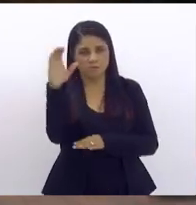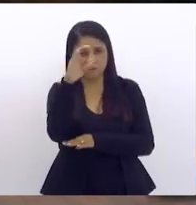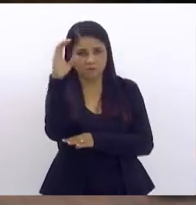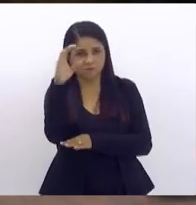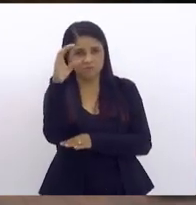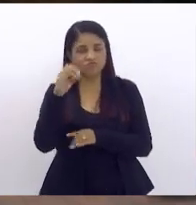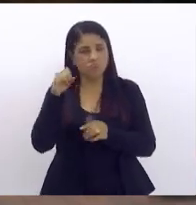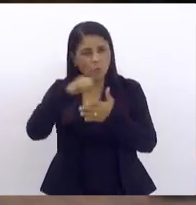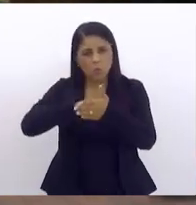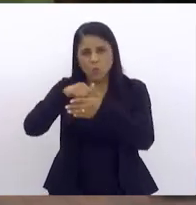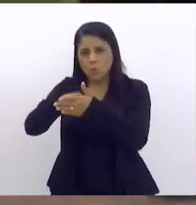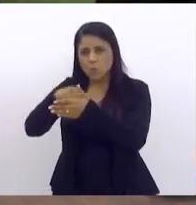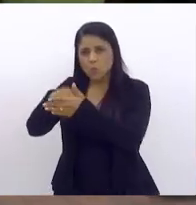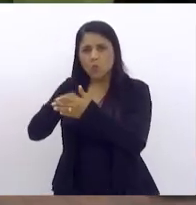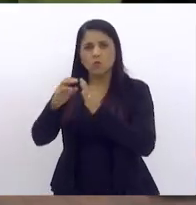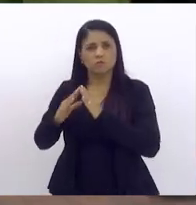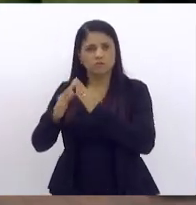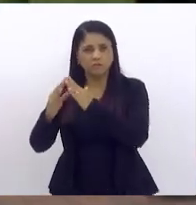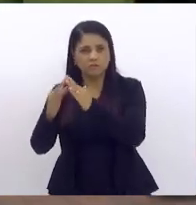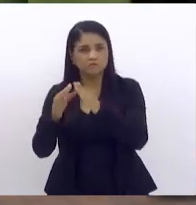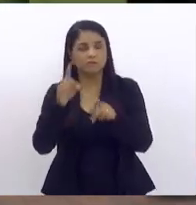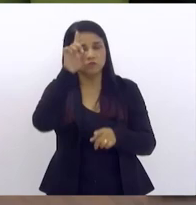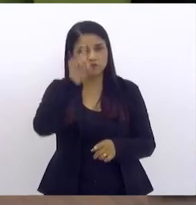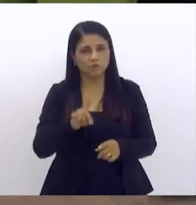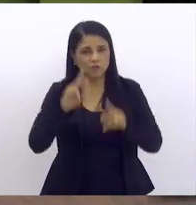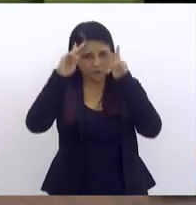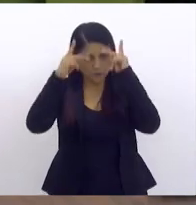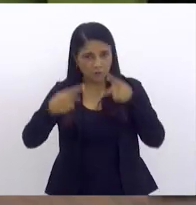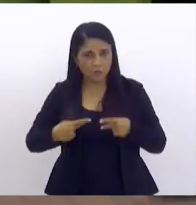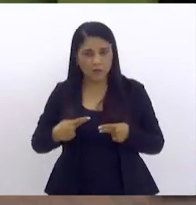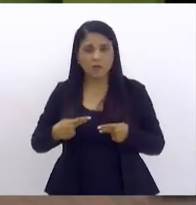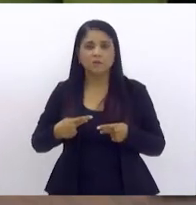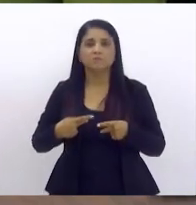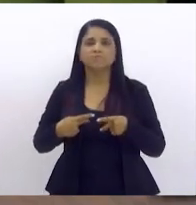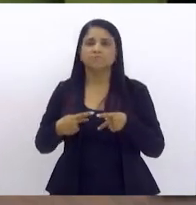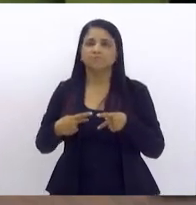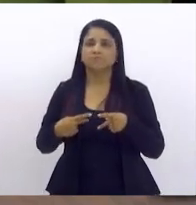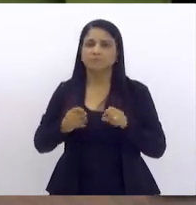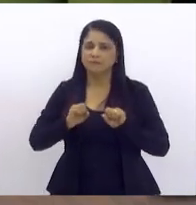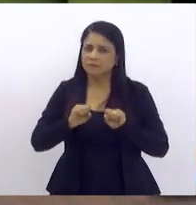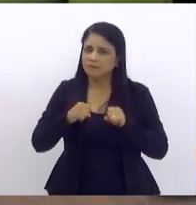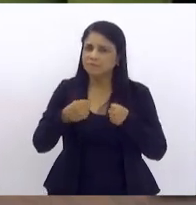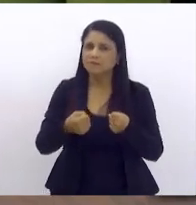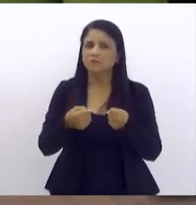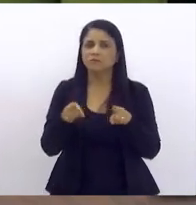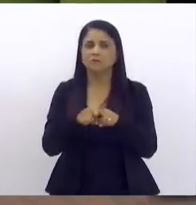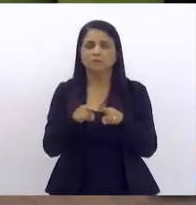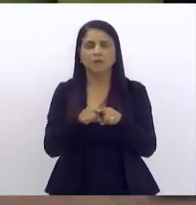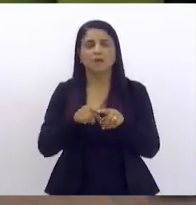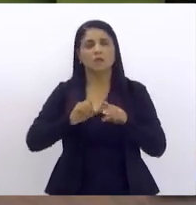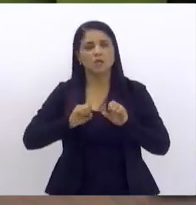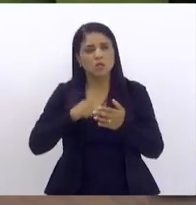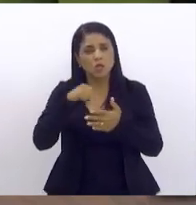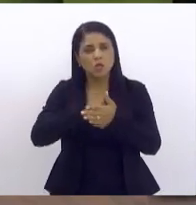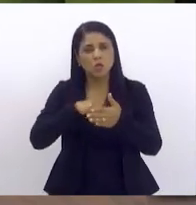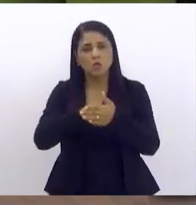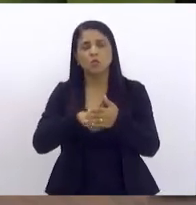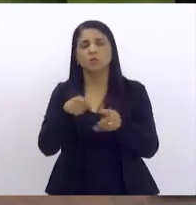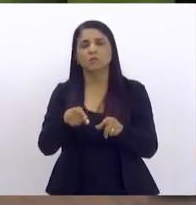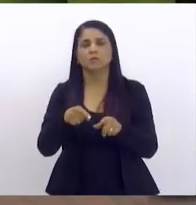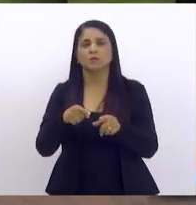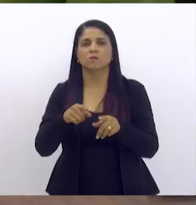pelas favelas e pela garantia dos direitos humanos. Luta também pela educação no movimento LGBT